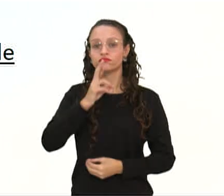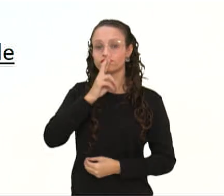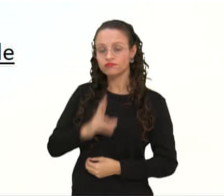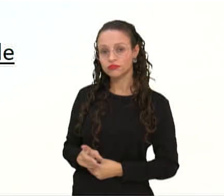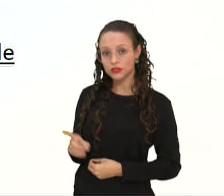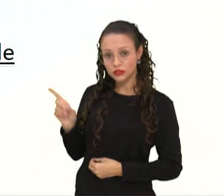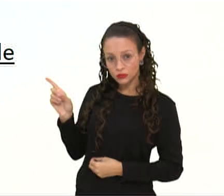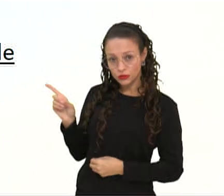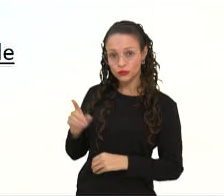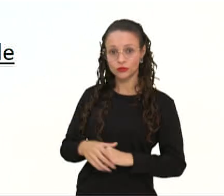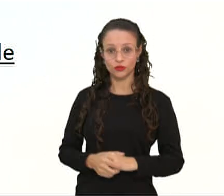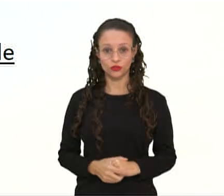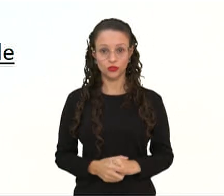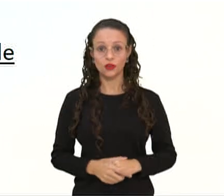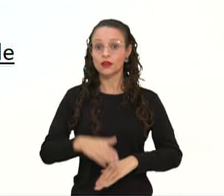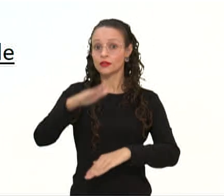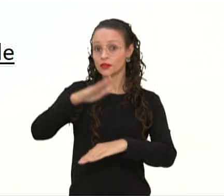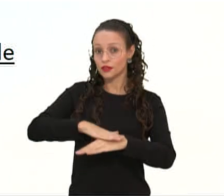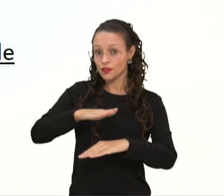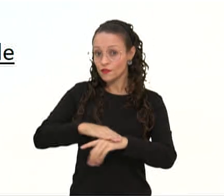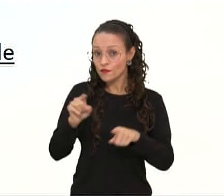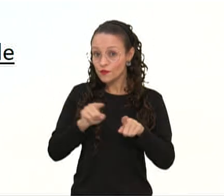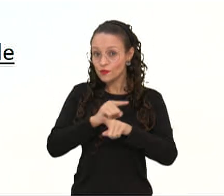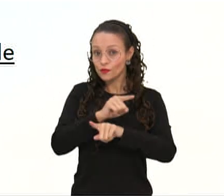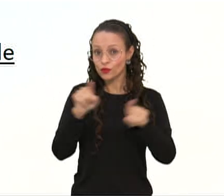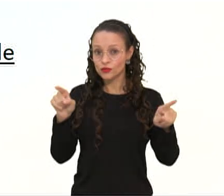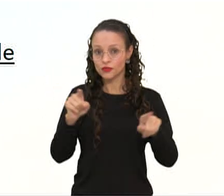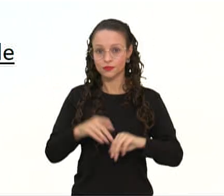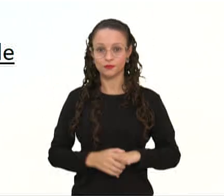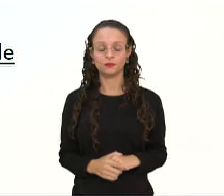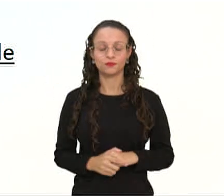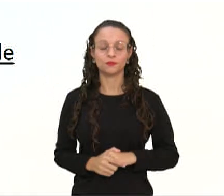ácido clorídrico. Agora a chance de vocês.